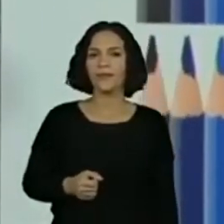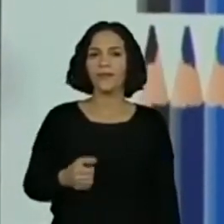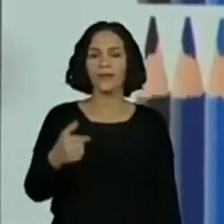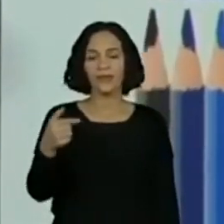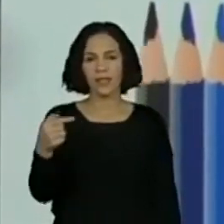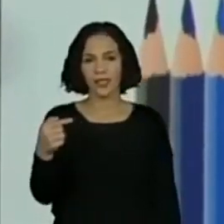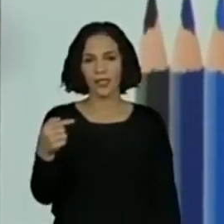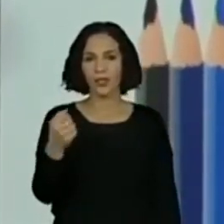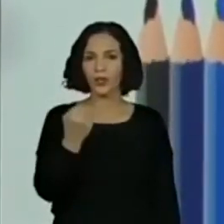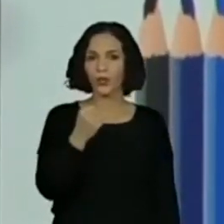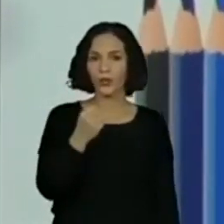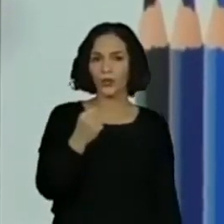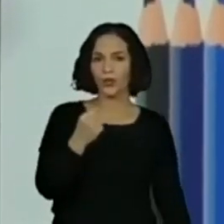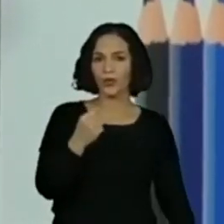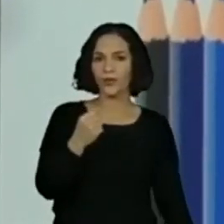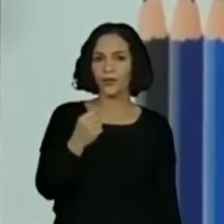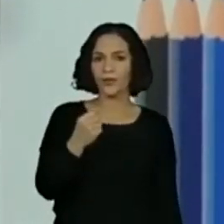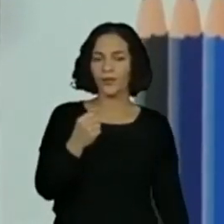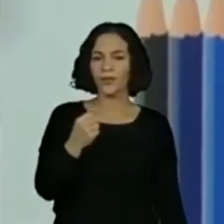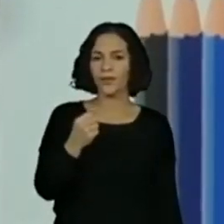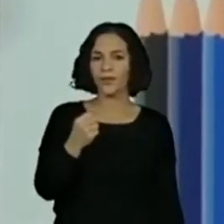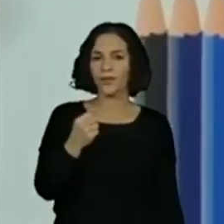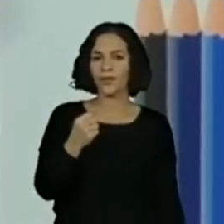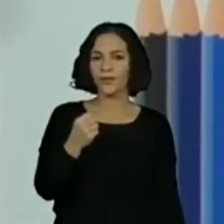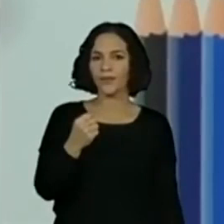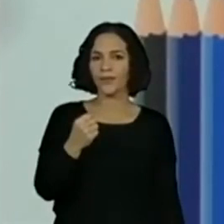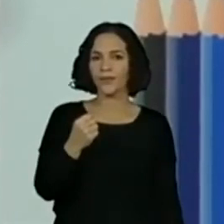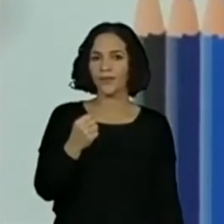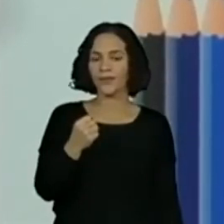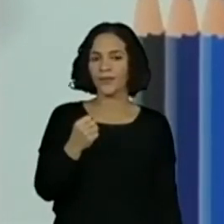Sete, oito.